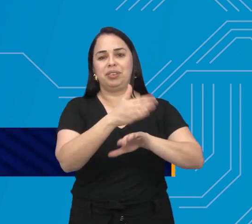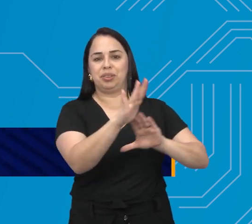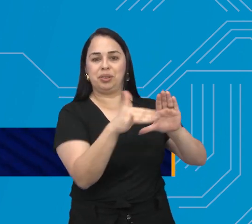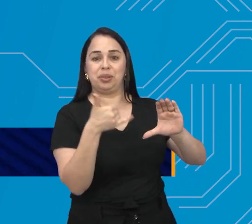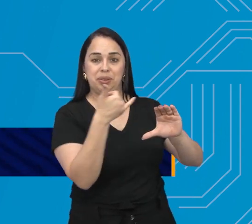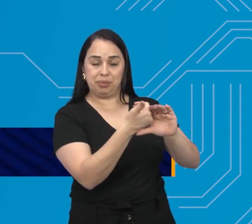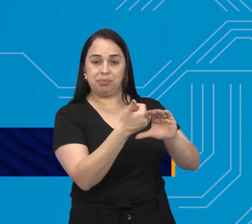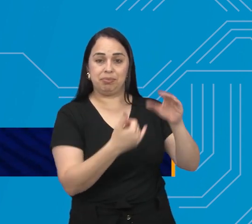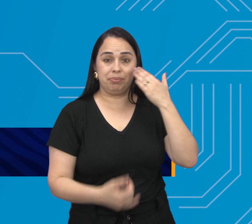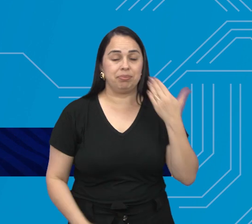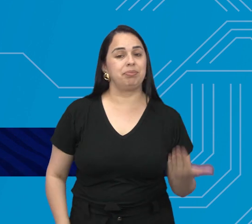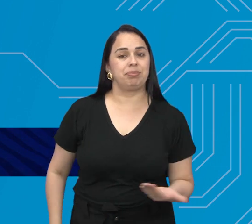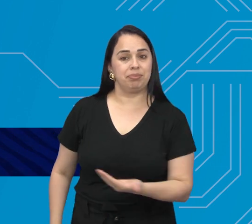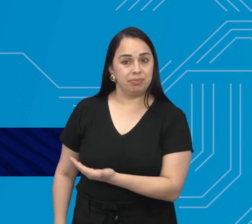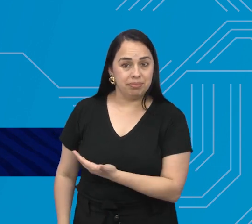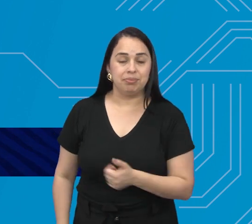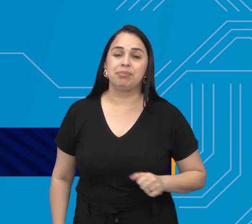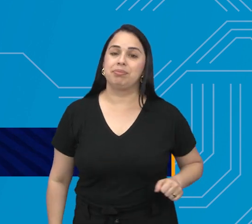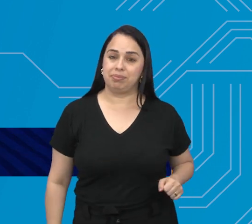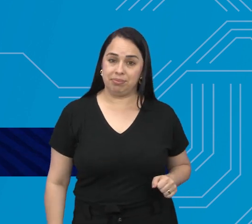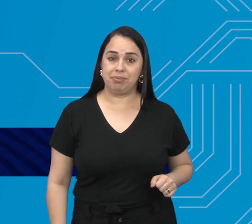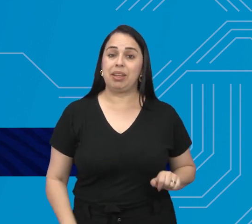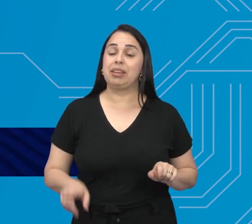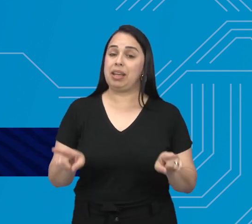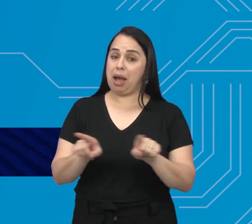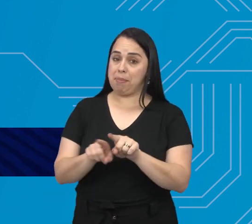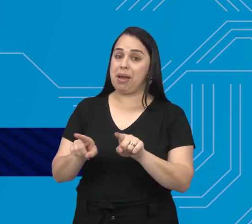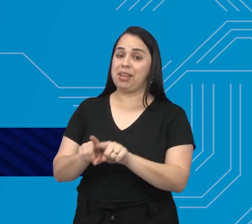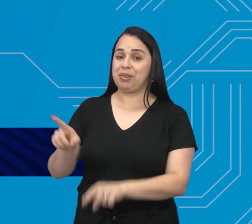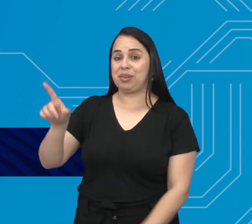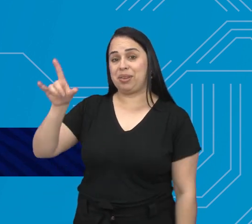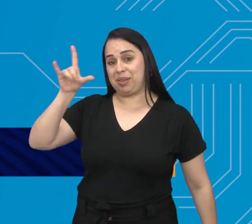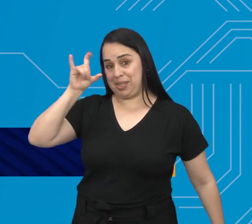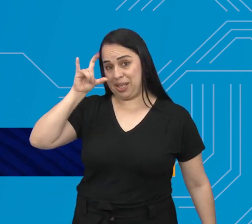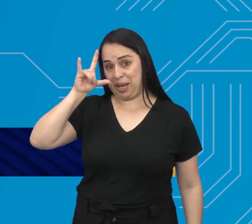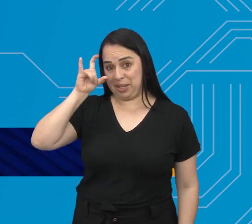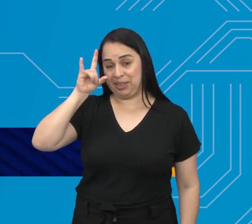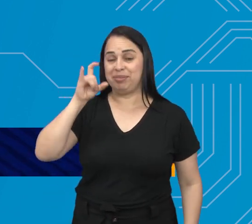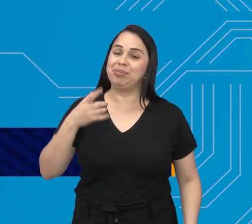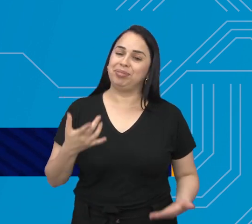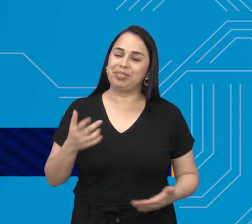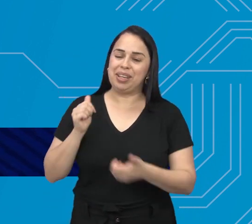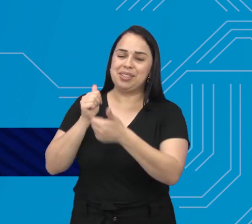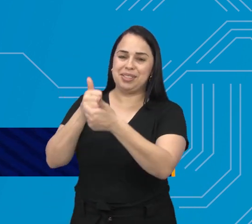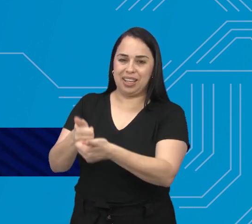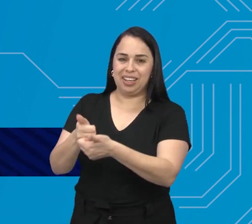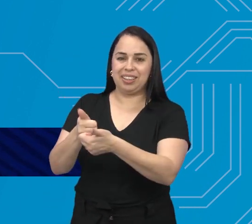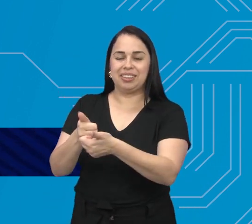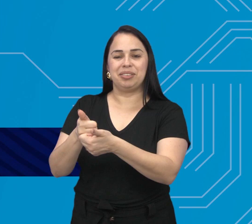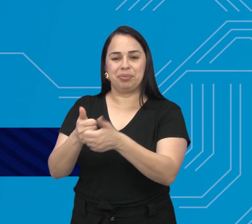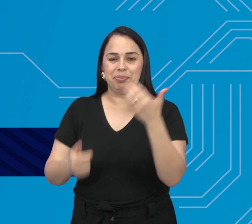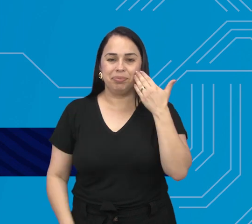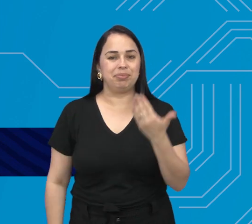página no YouTube, o TV Câmara SJC. Lembrando que também estamos no Instagram, então segue a